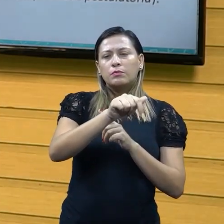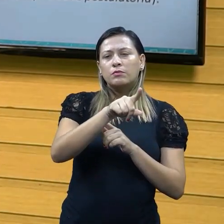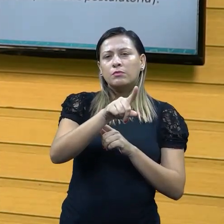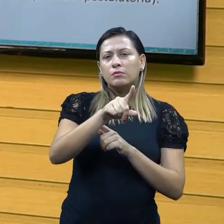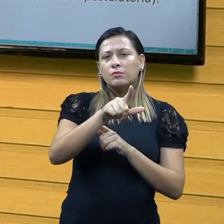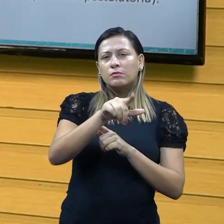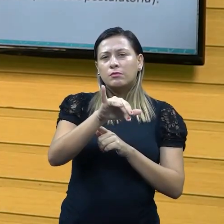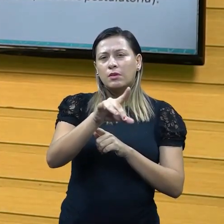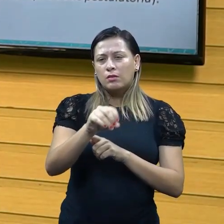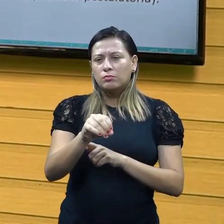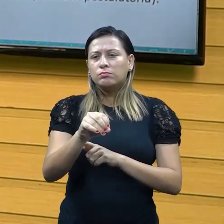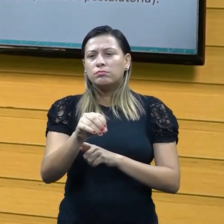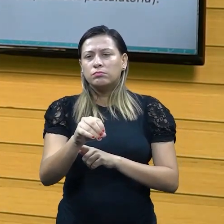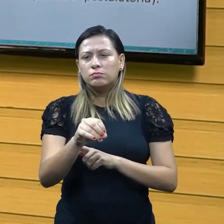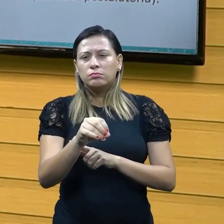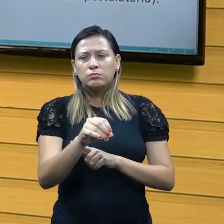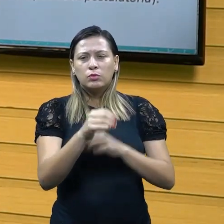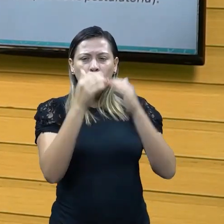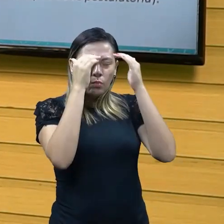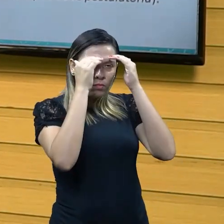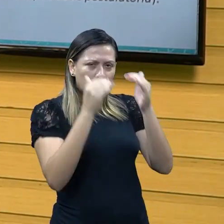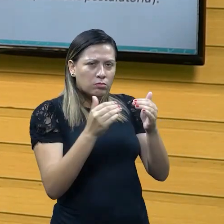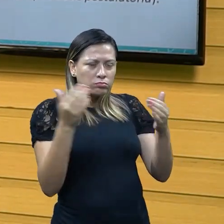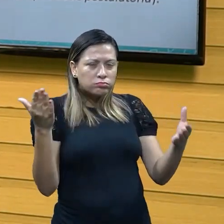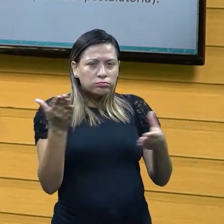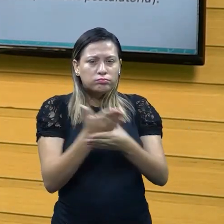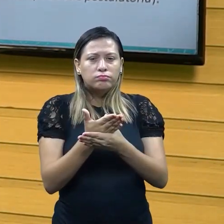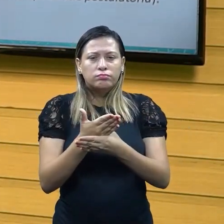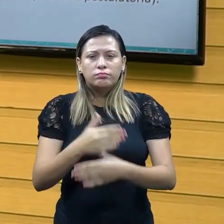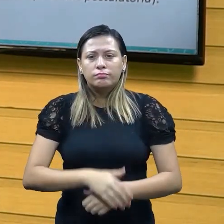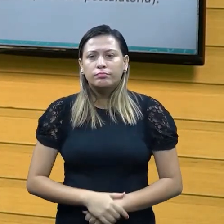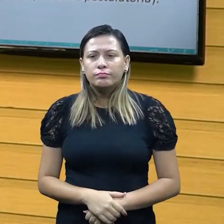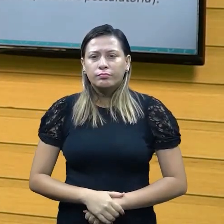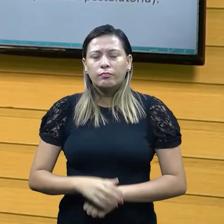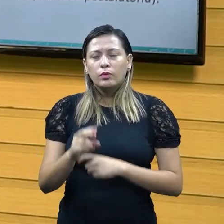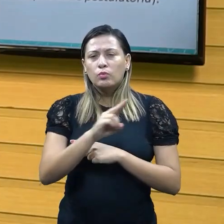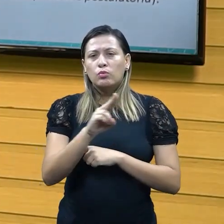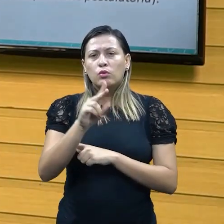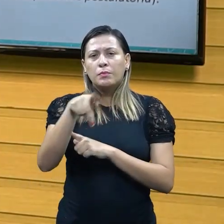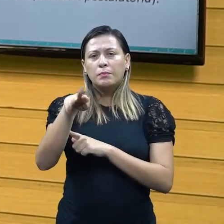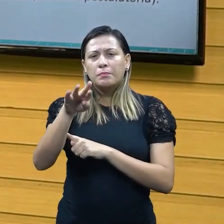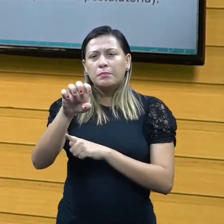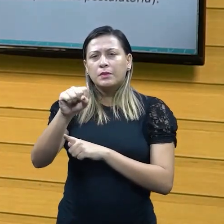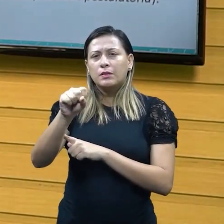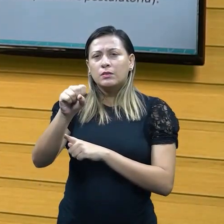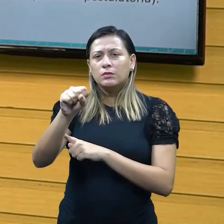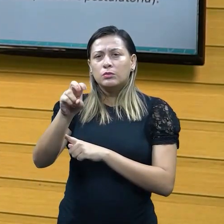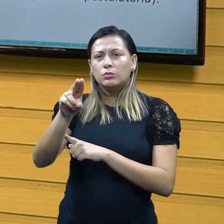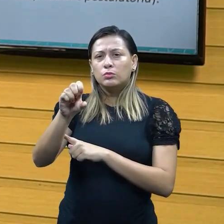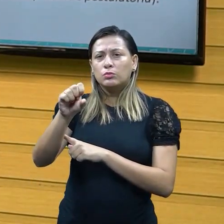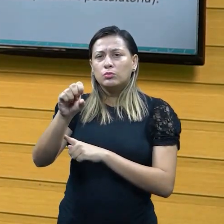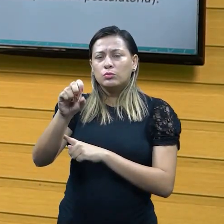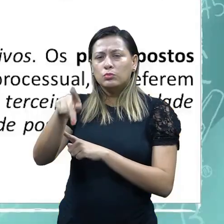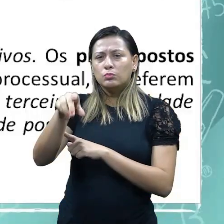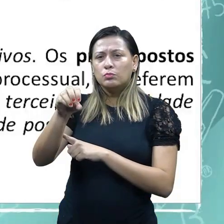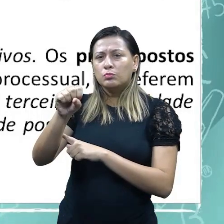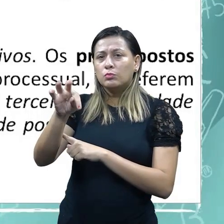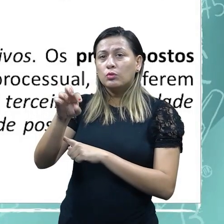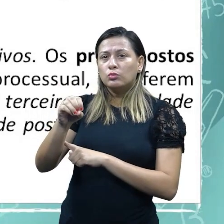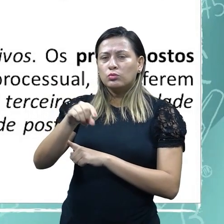encontrar no Código de Processo Civil o nome pressupostos processuais. O que você vai encontrar